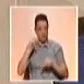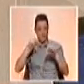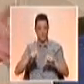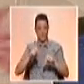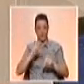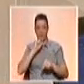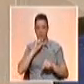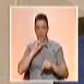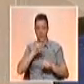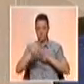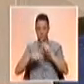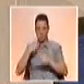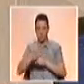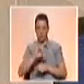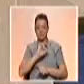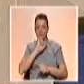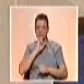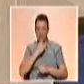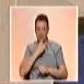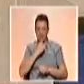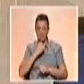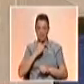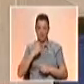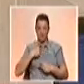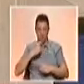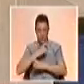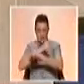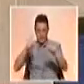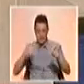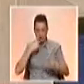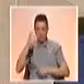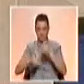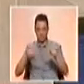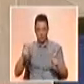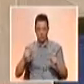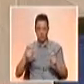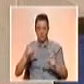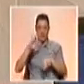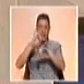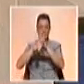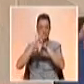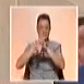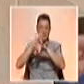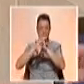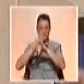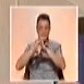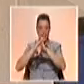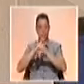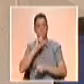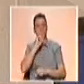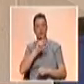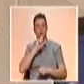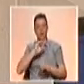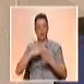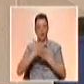depois eu posso passar aos truques e àquilo que nós também temos passado às pessoas, é sensibilizar, de facto, para o poder